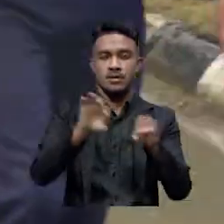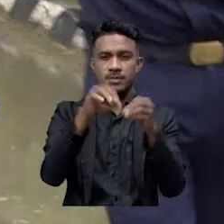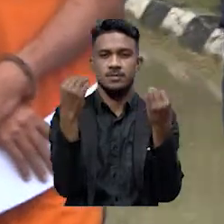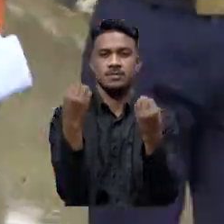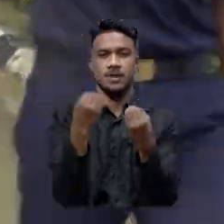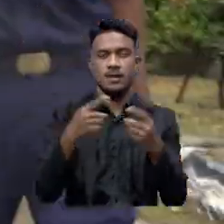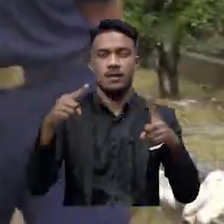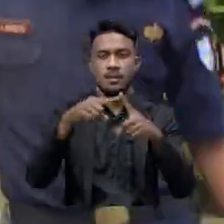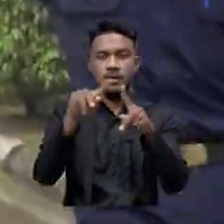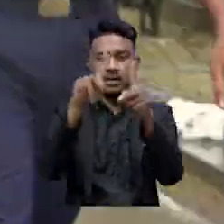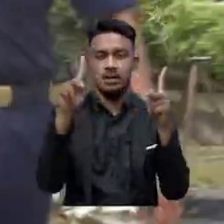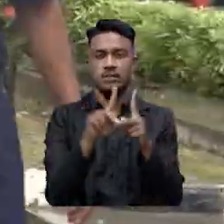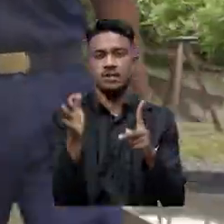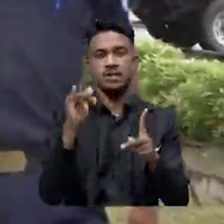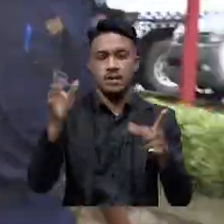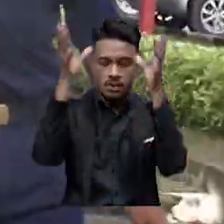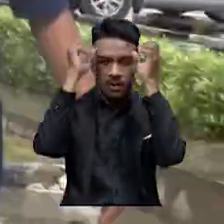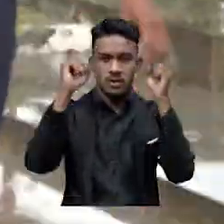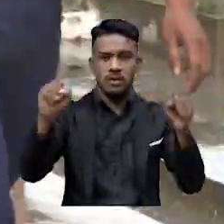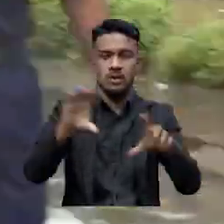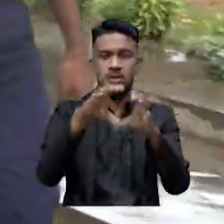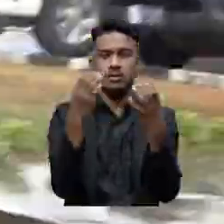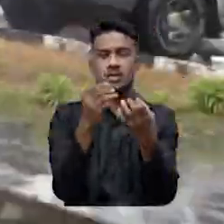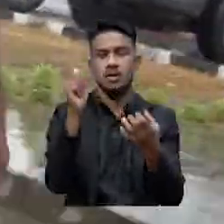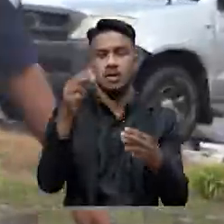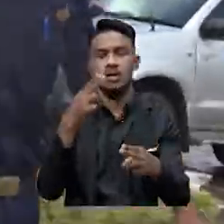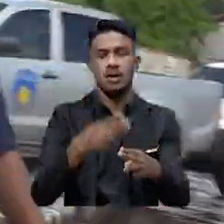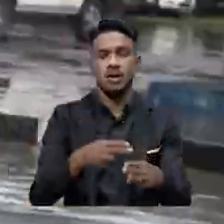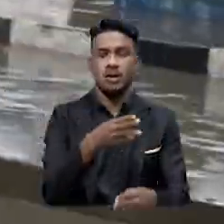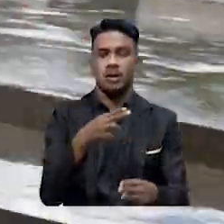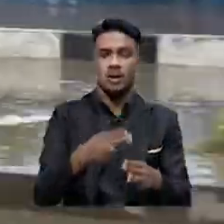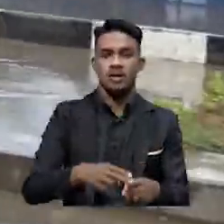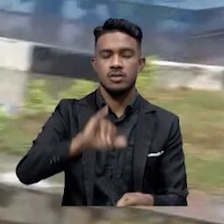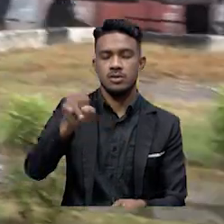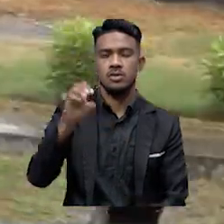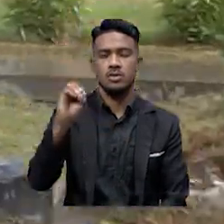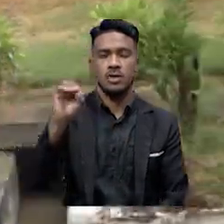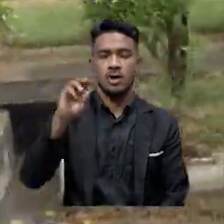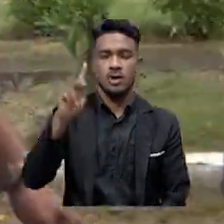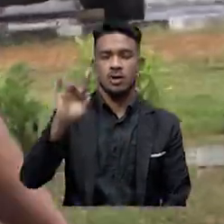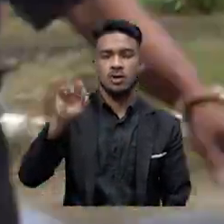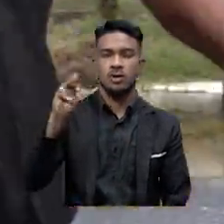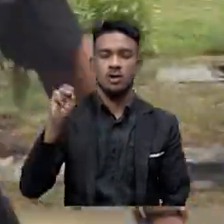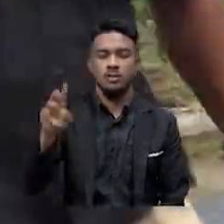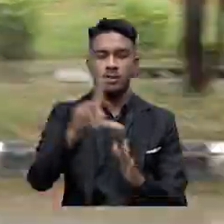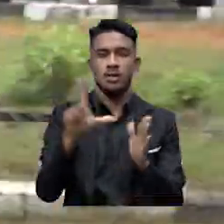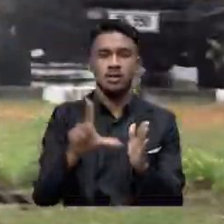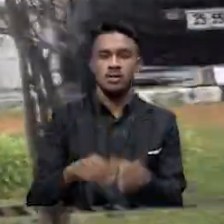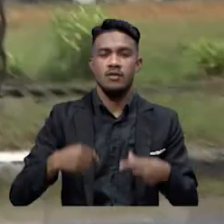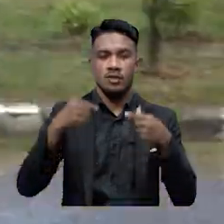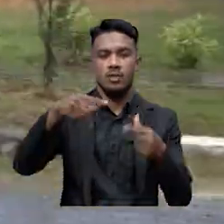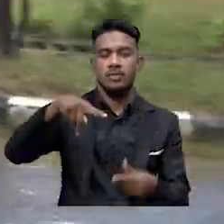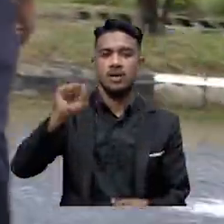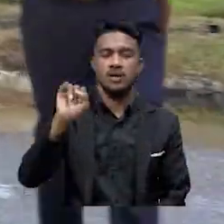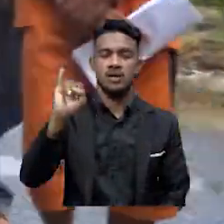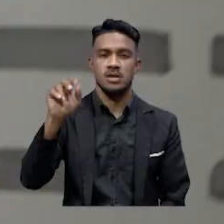Investigação ba Crime Sira. Presidente da Comissão A, deputado Joaquim dos Santos, explica, lei refere a competência específica da PSIC, atual